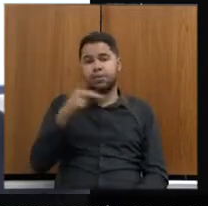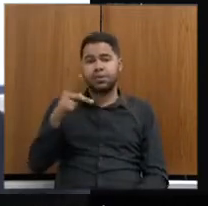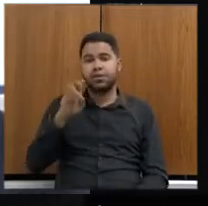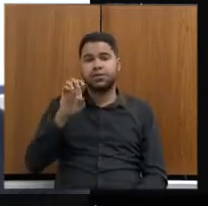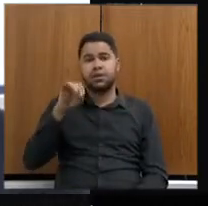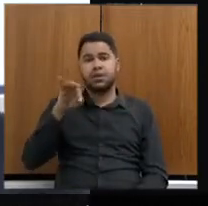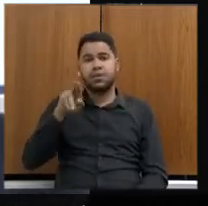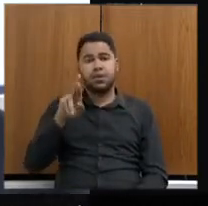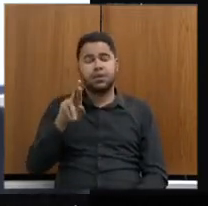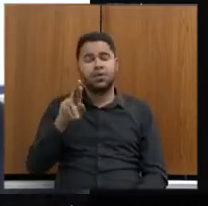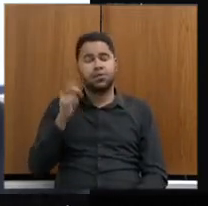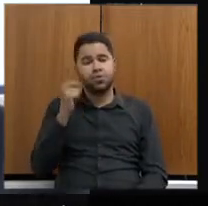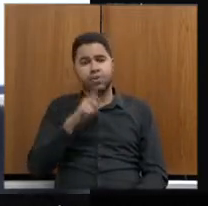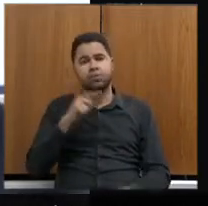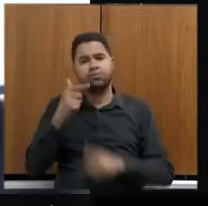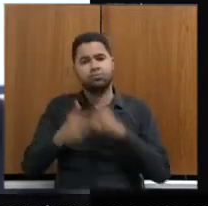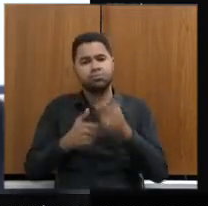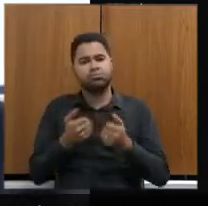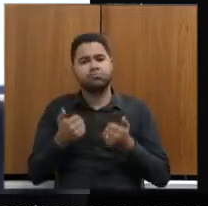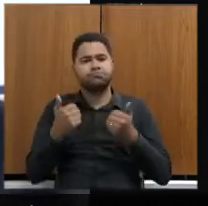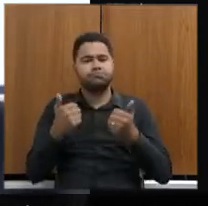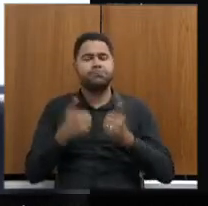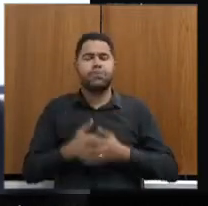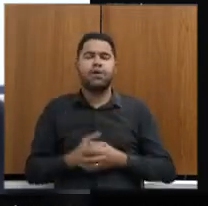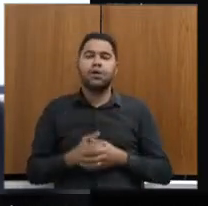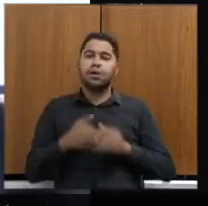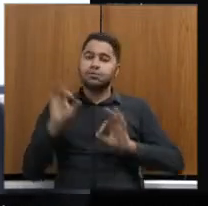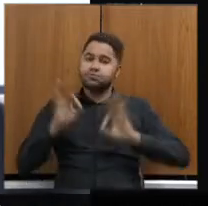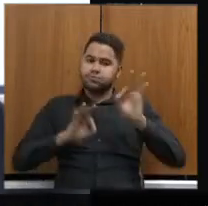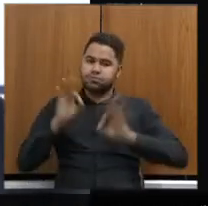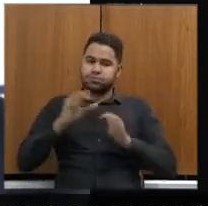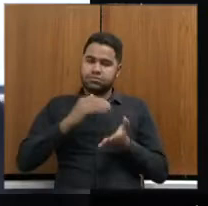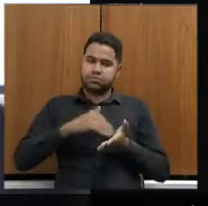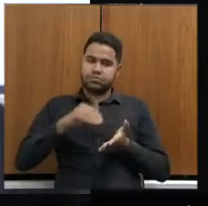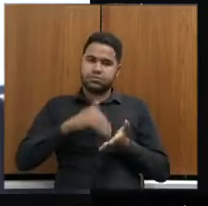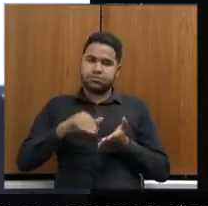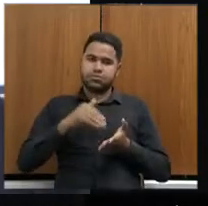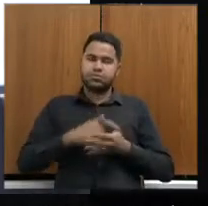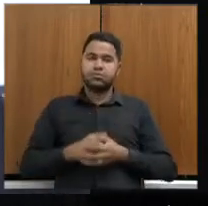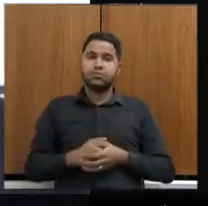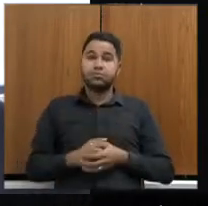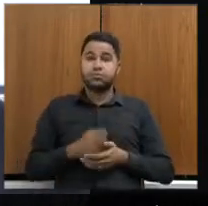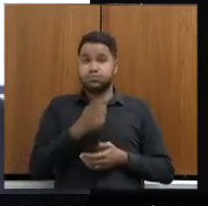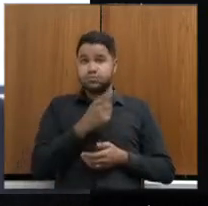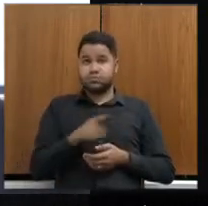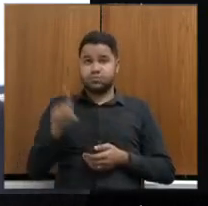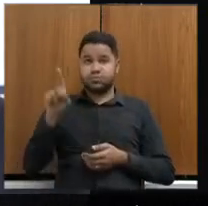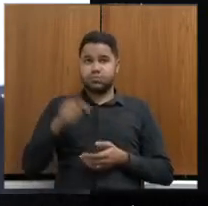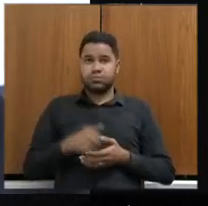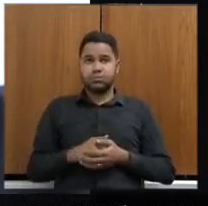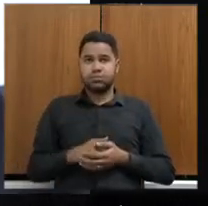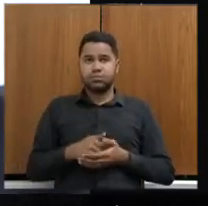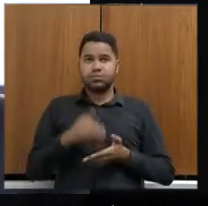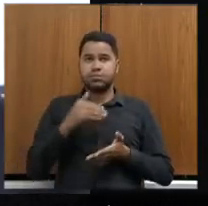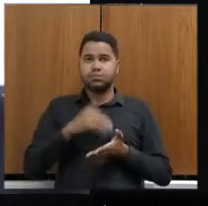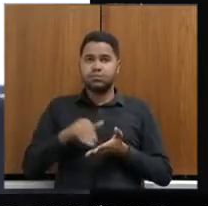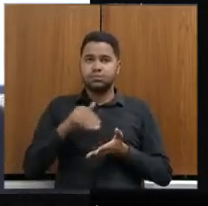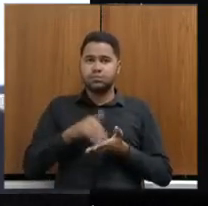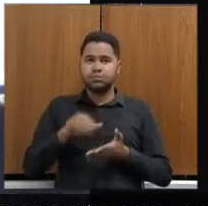fazendo um bom trabalho mas tô precisando na pego mais os escritórios da Emater e por último o meu secretário